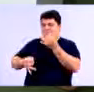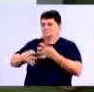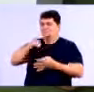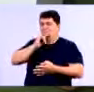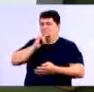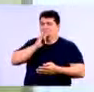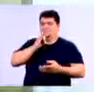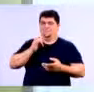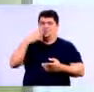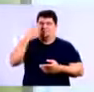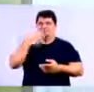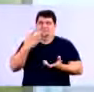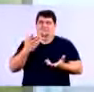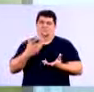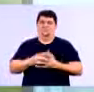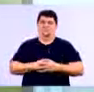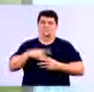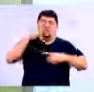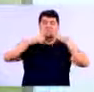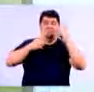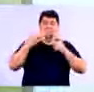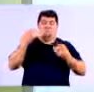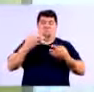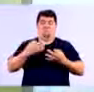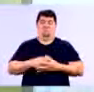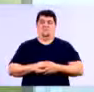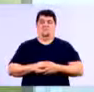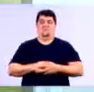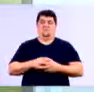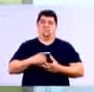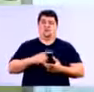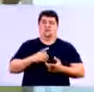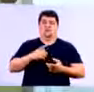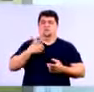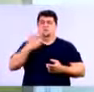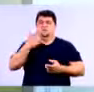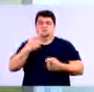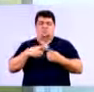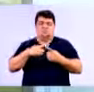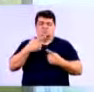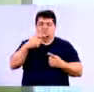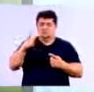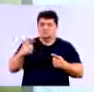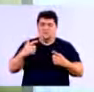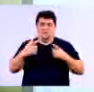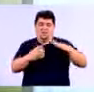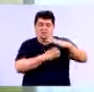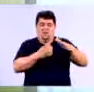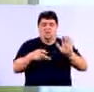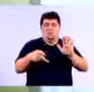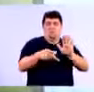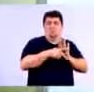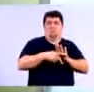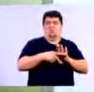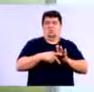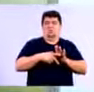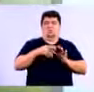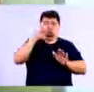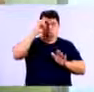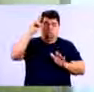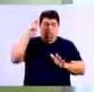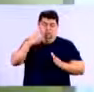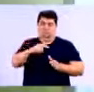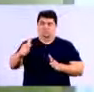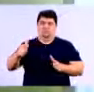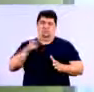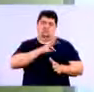caras e bocas, mas assim, o que ela falou é excelente. Quando não tem a questão do empreendedorismo, ou também retrata a sua experiência de vida.